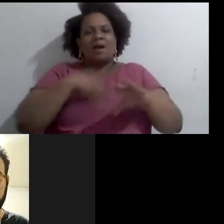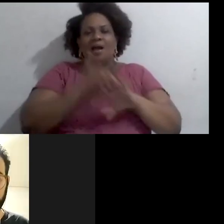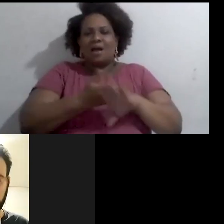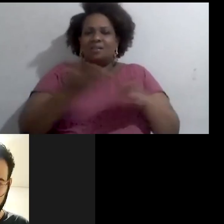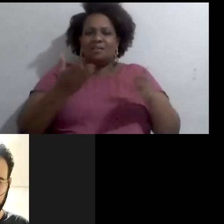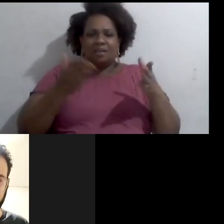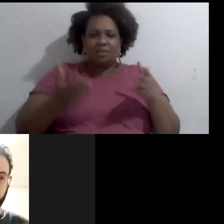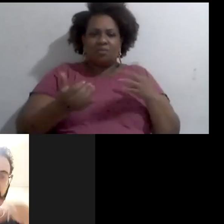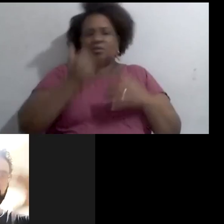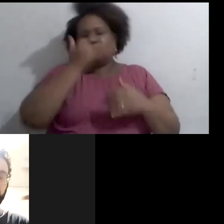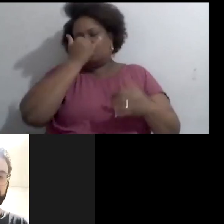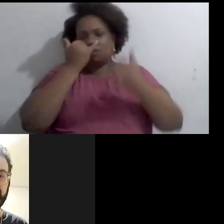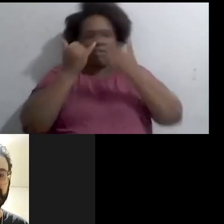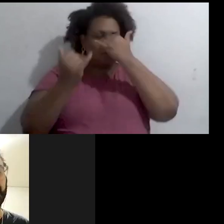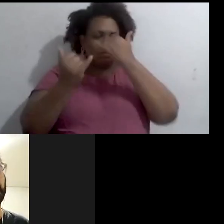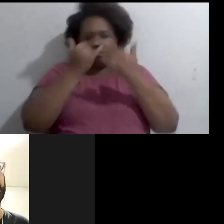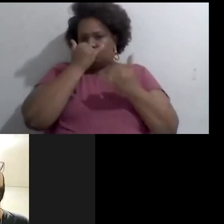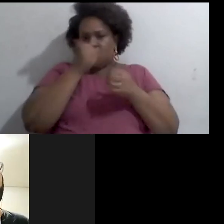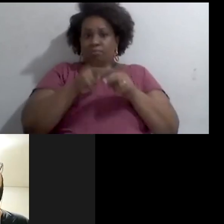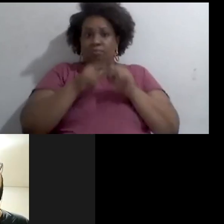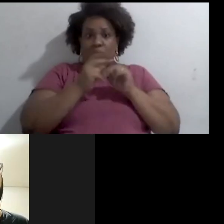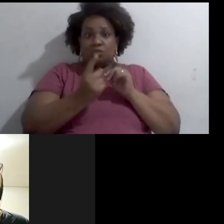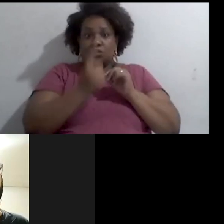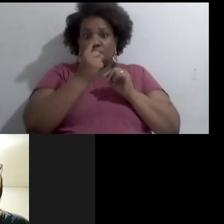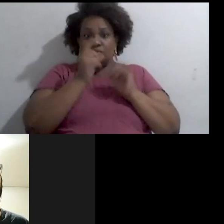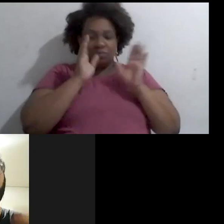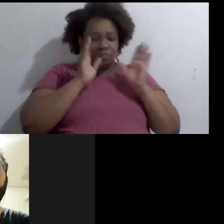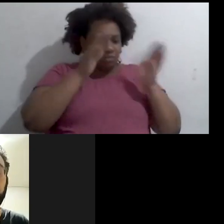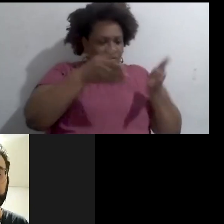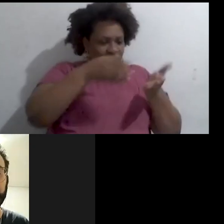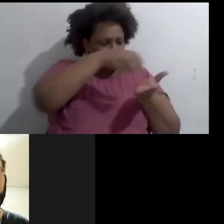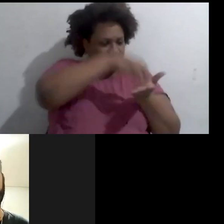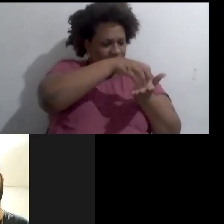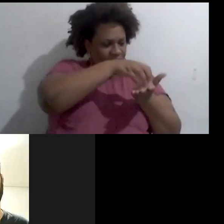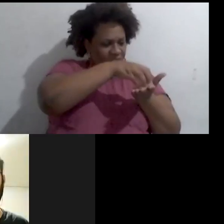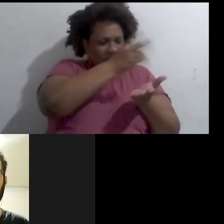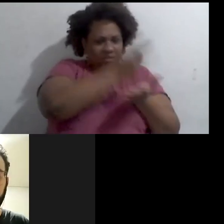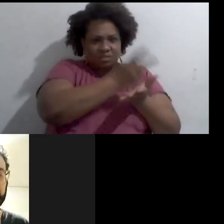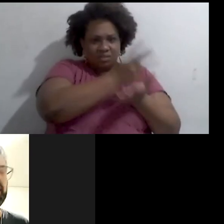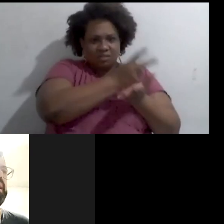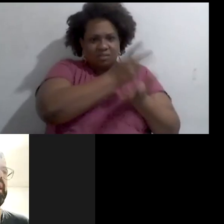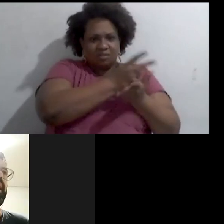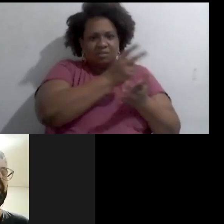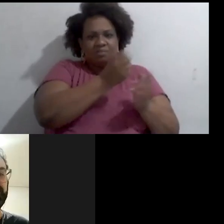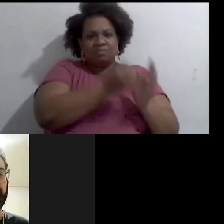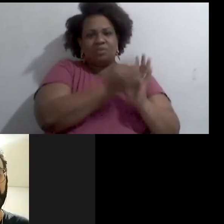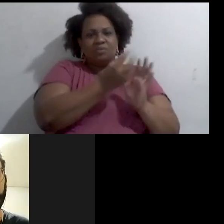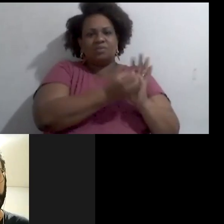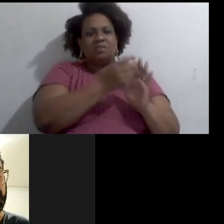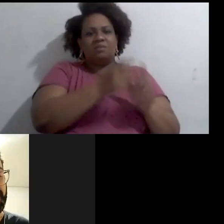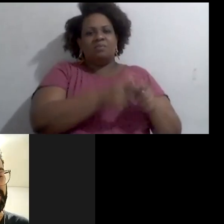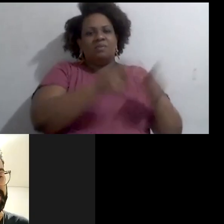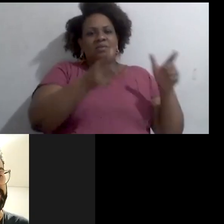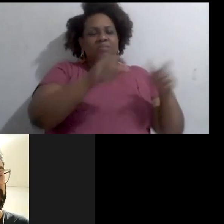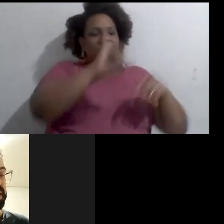cabeça, se bate com isso, por conta de uma concentração que viabiliza as produções muito mais capital